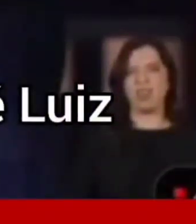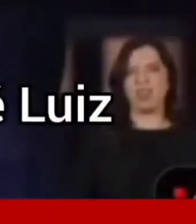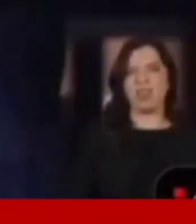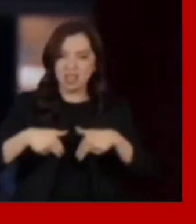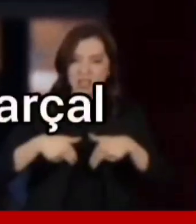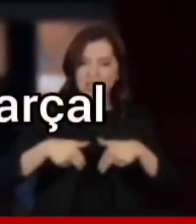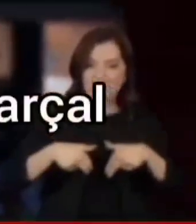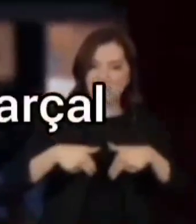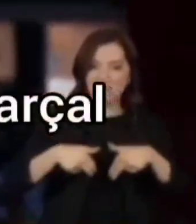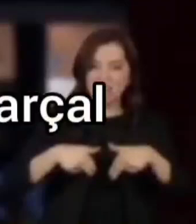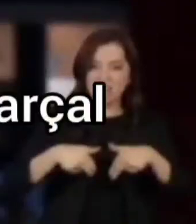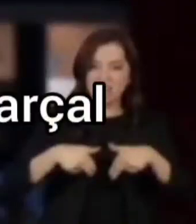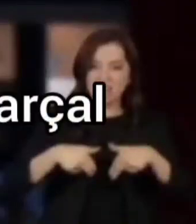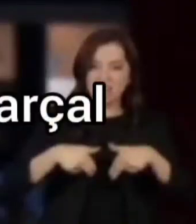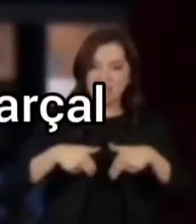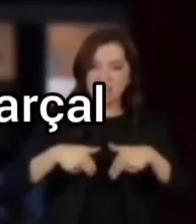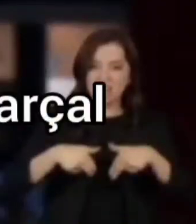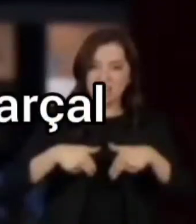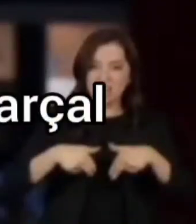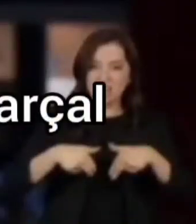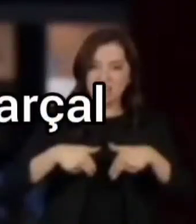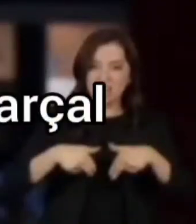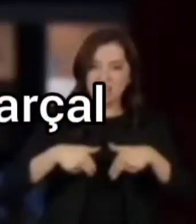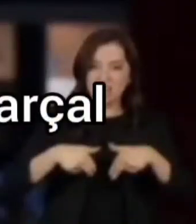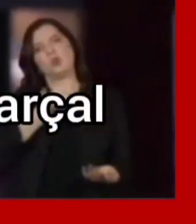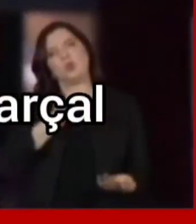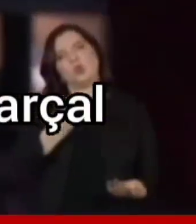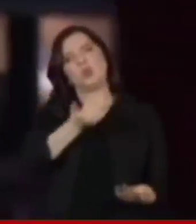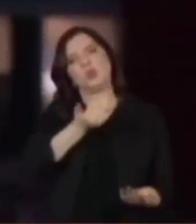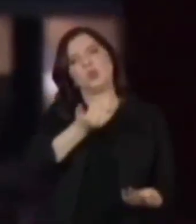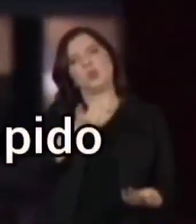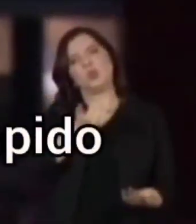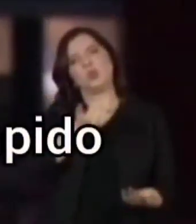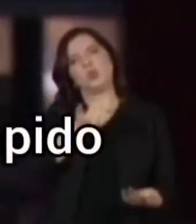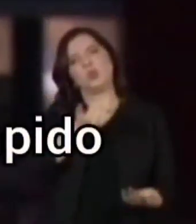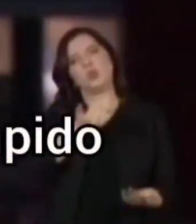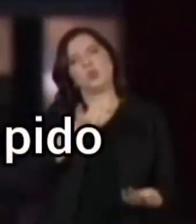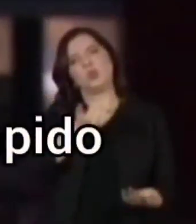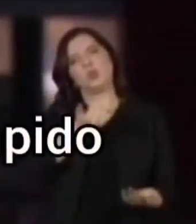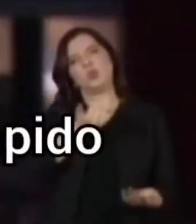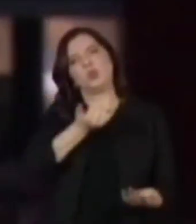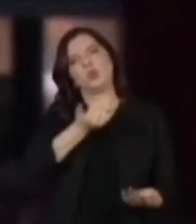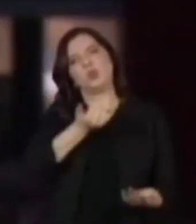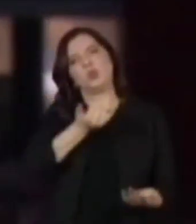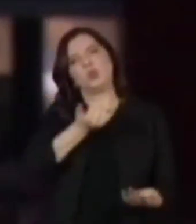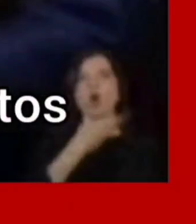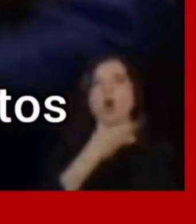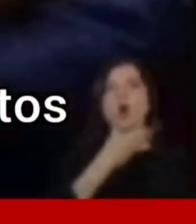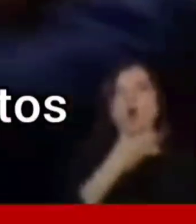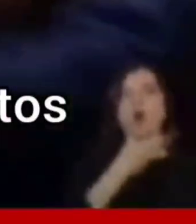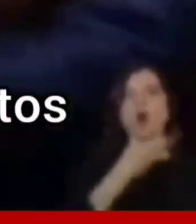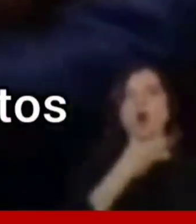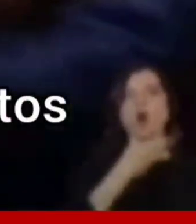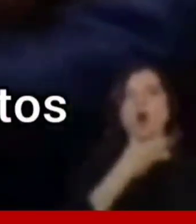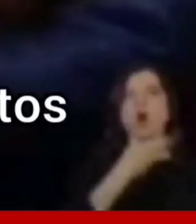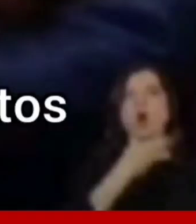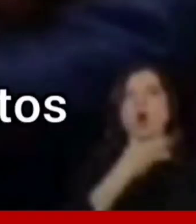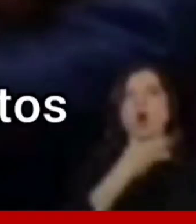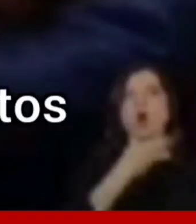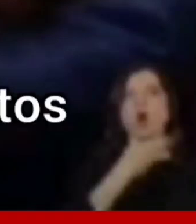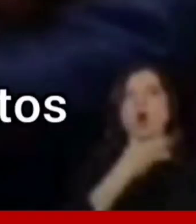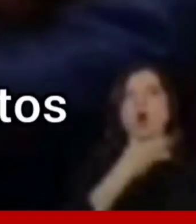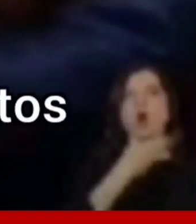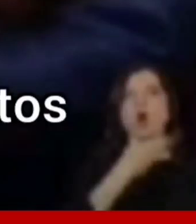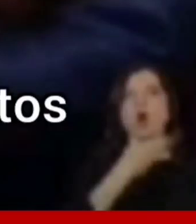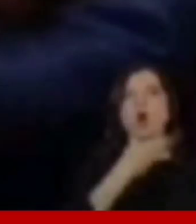do PSDB, após agredir o candidato Pablo Marçal, do PRTB. O evento, que teve de ser interrompido, trouxe à tona os